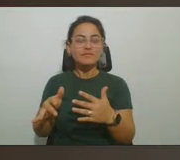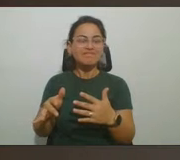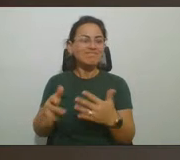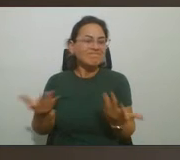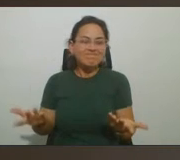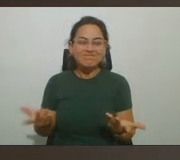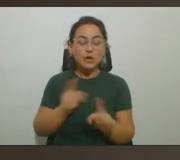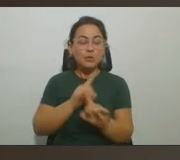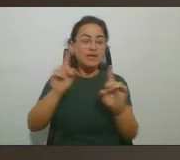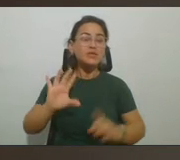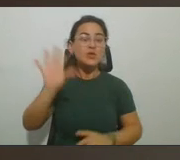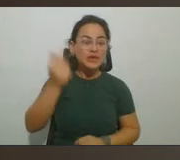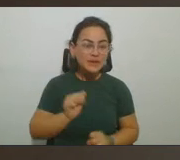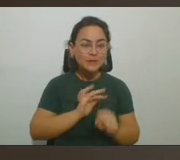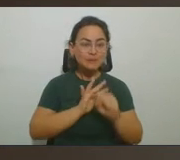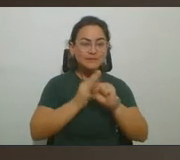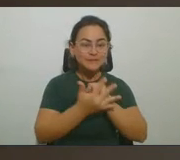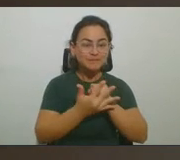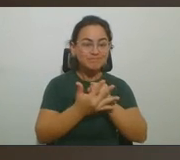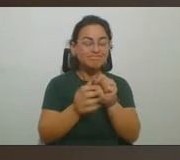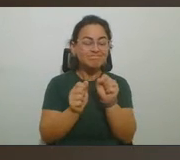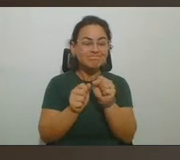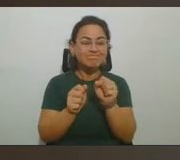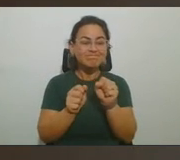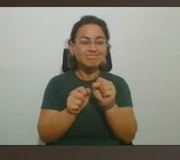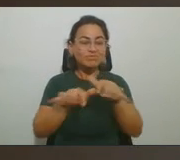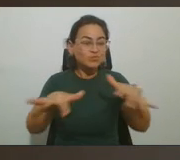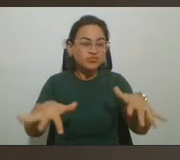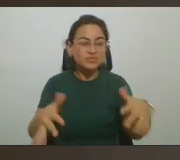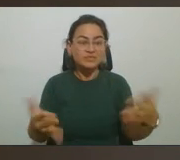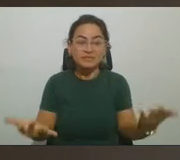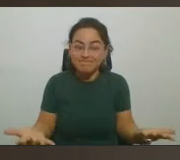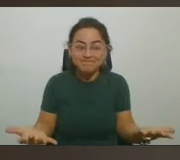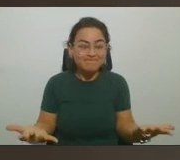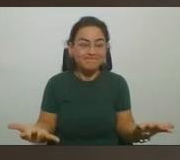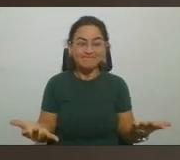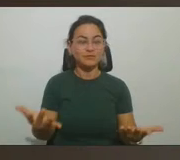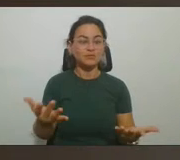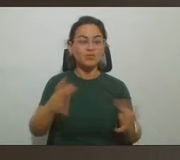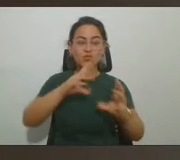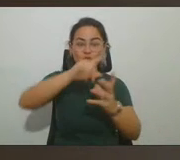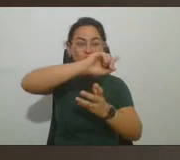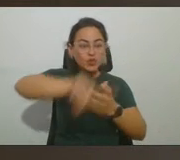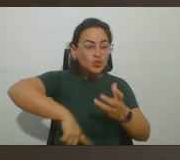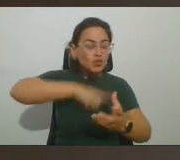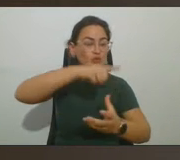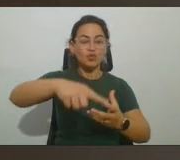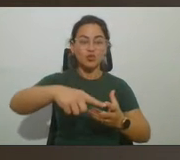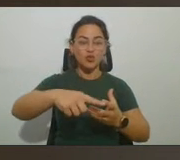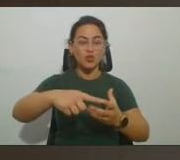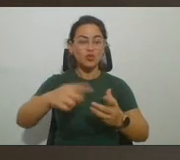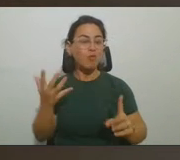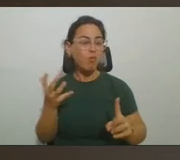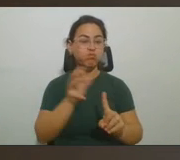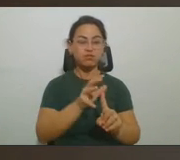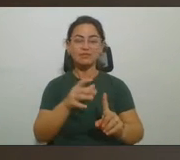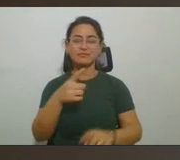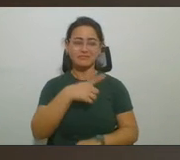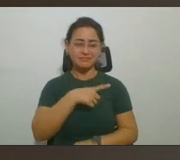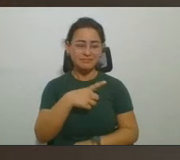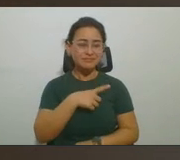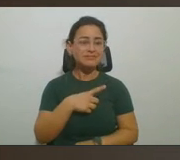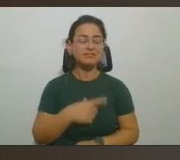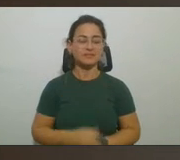impactado pela pandemia de Covid-19, que ainda assola a humanidade. Porém, com muito empenho, e como